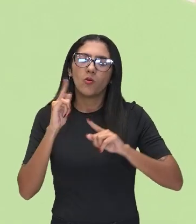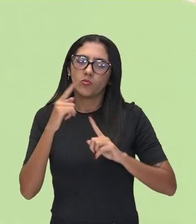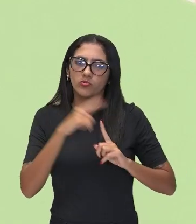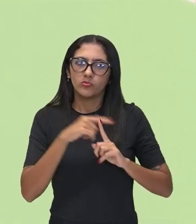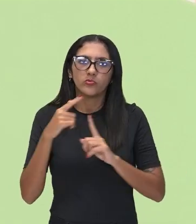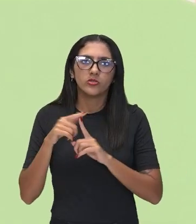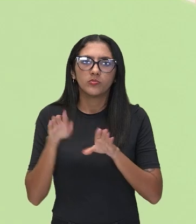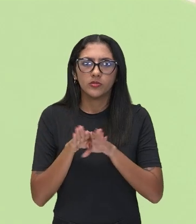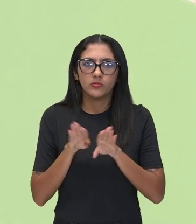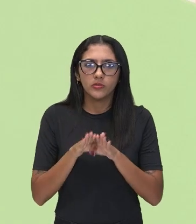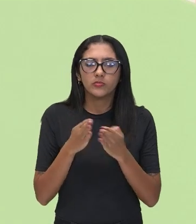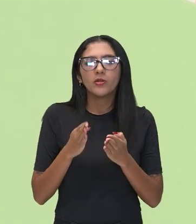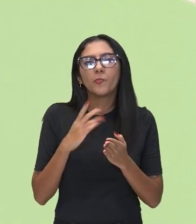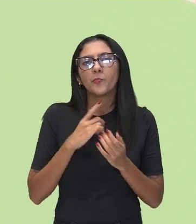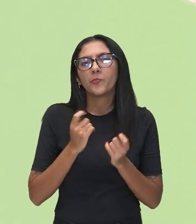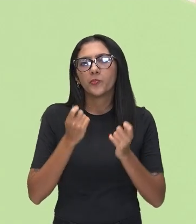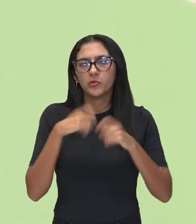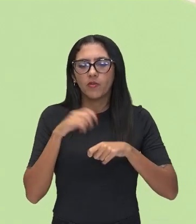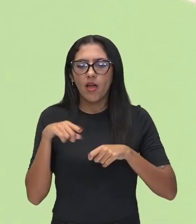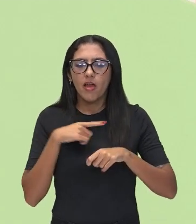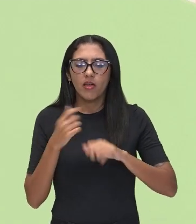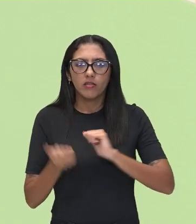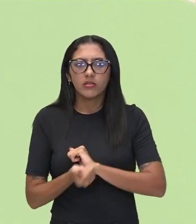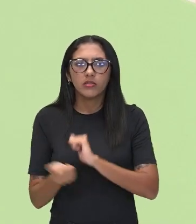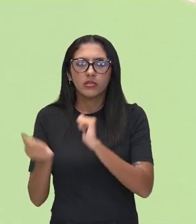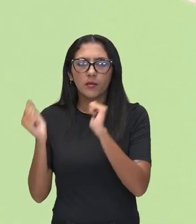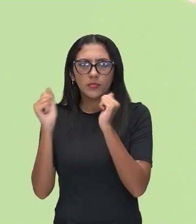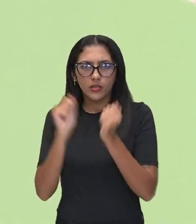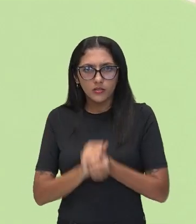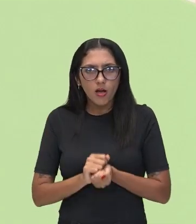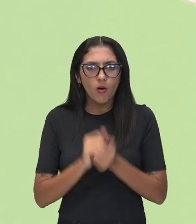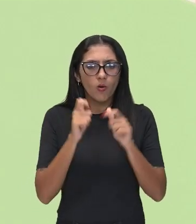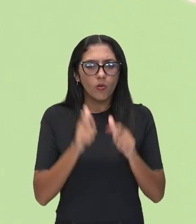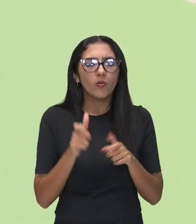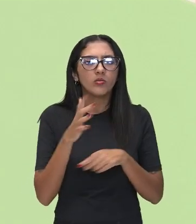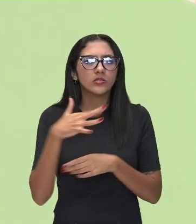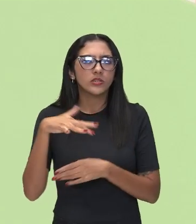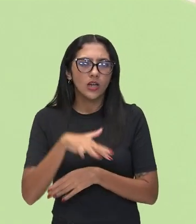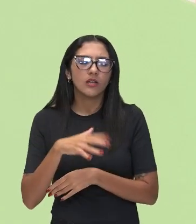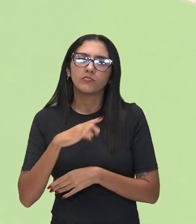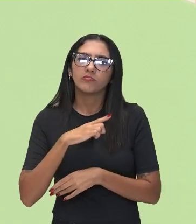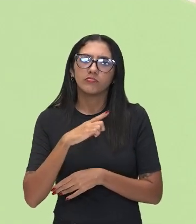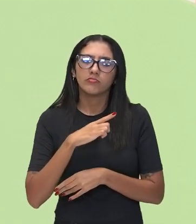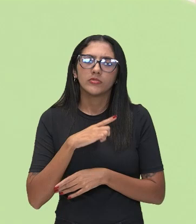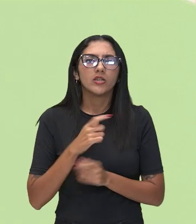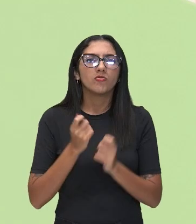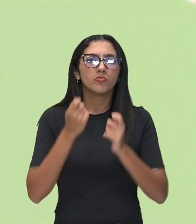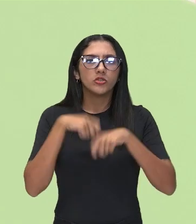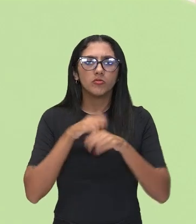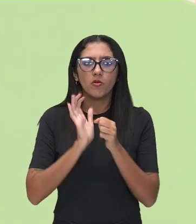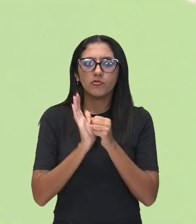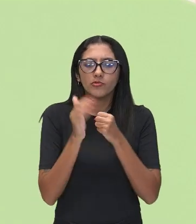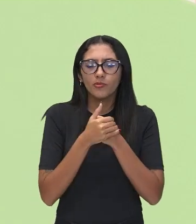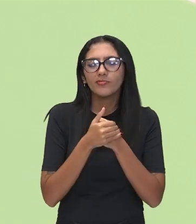e elas então, com essa adaptação ao meio, puderam se camuflar melhor, ou seja, a